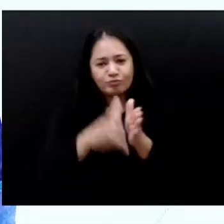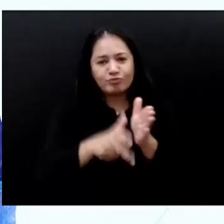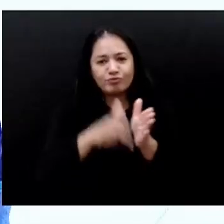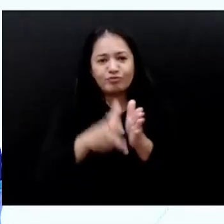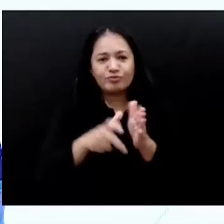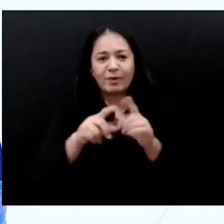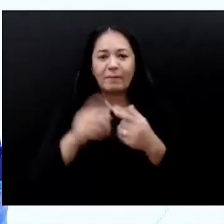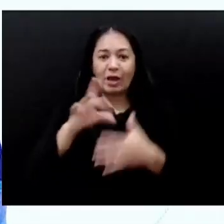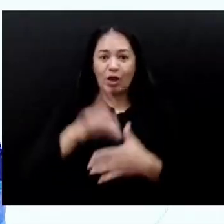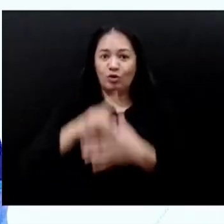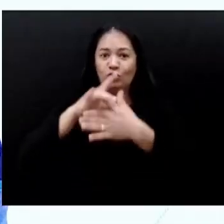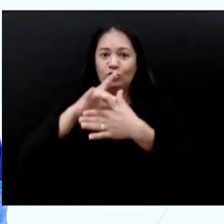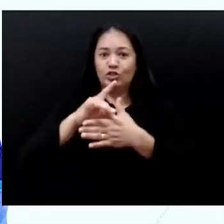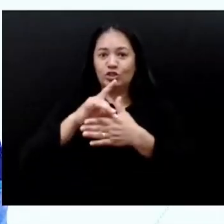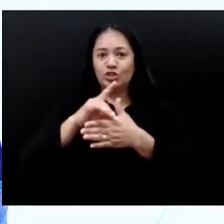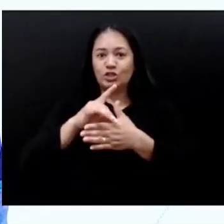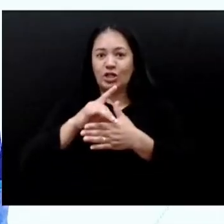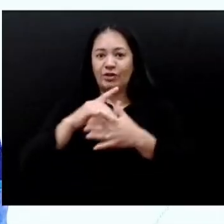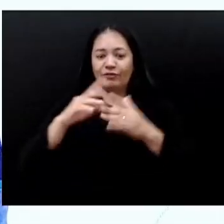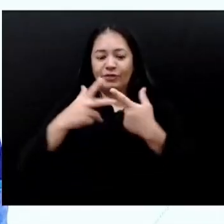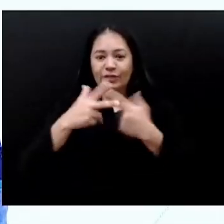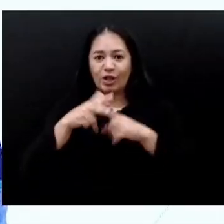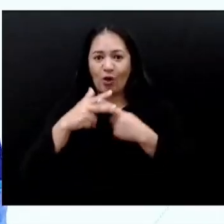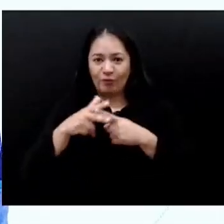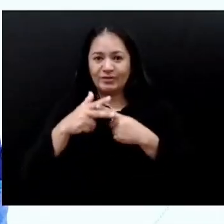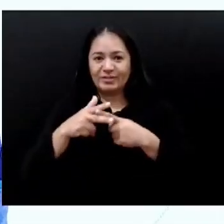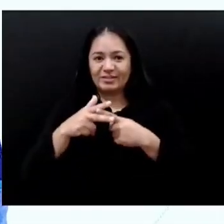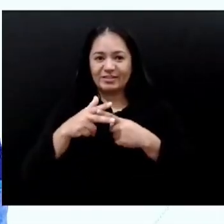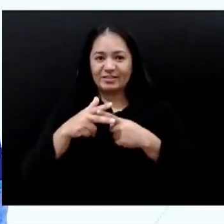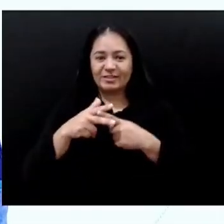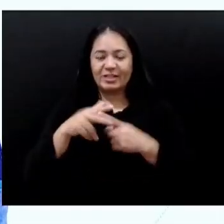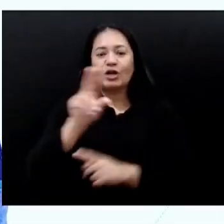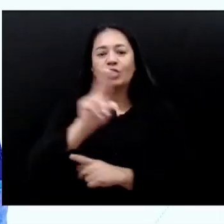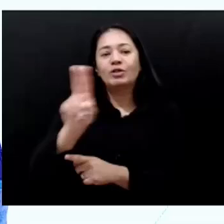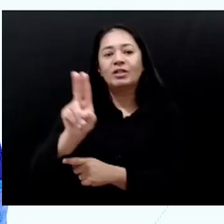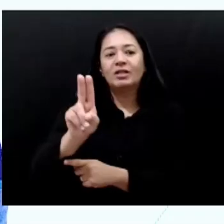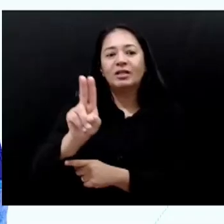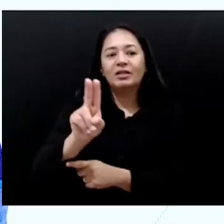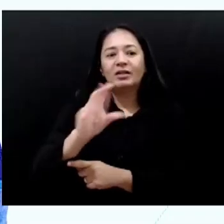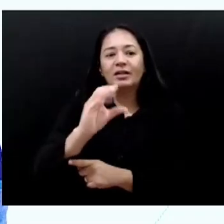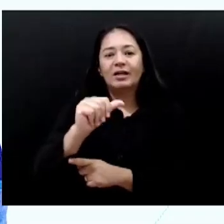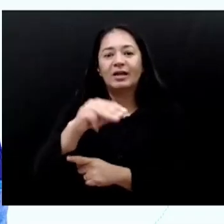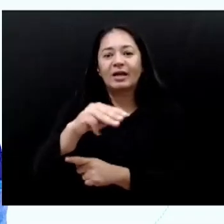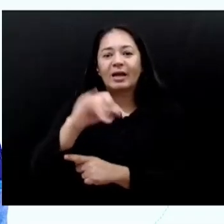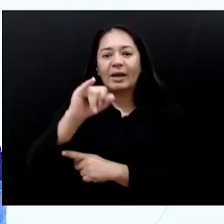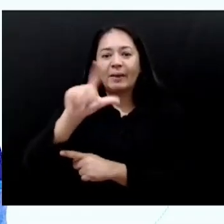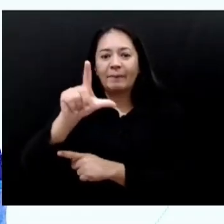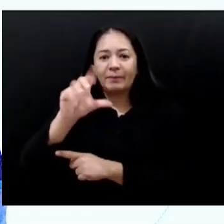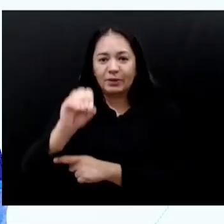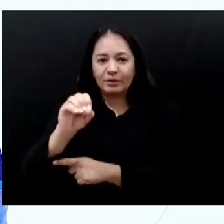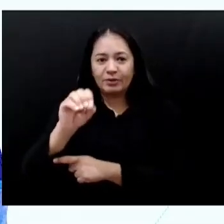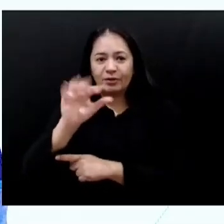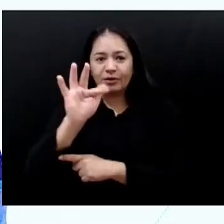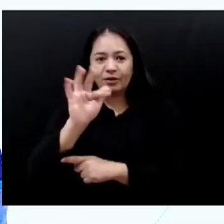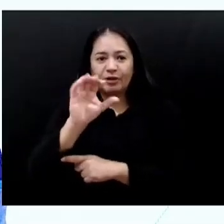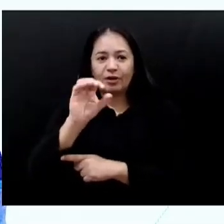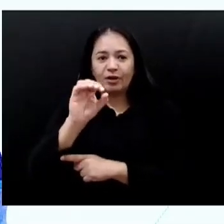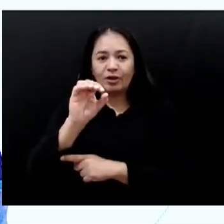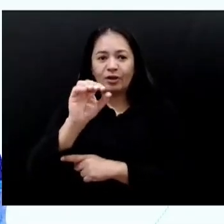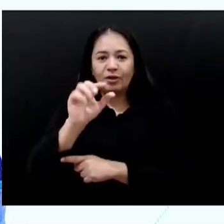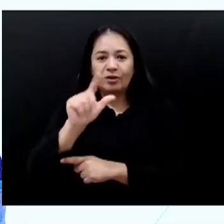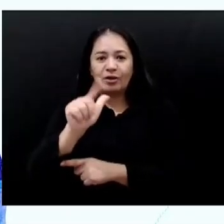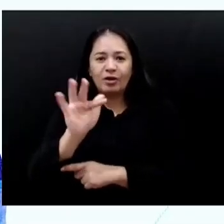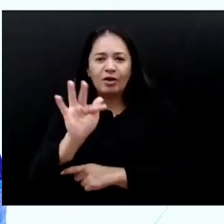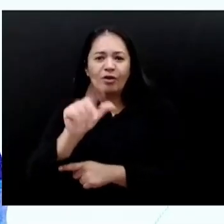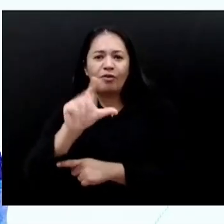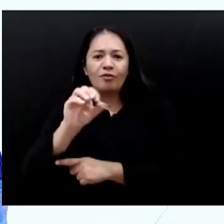de locomotivas, ele se chamava Camilo Flose. Ele era chefe aqui. E ele é